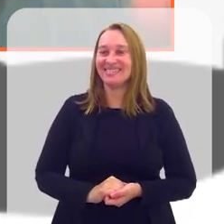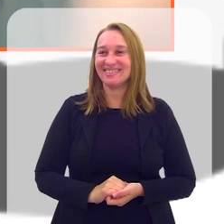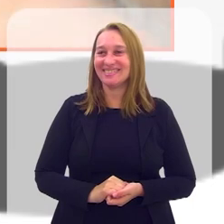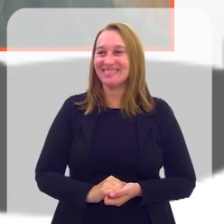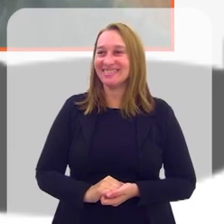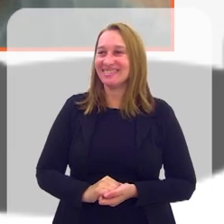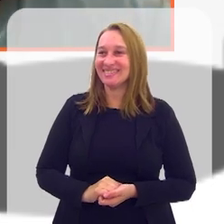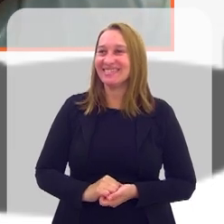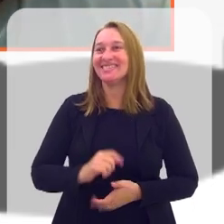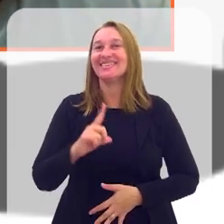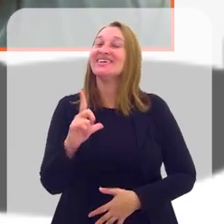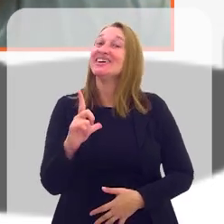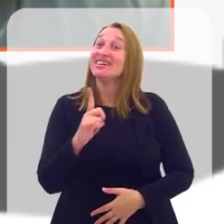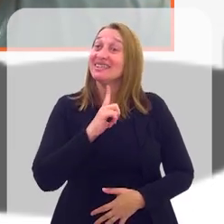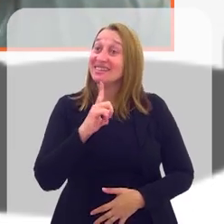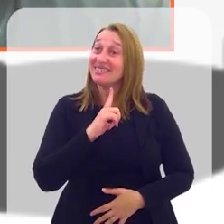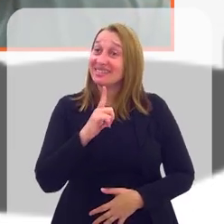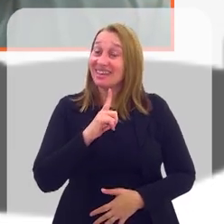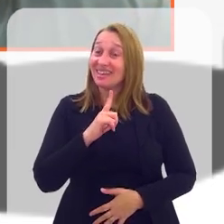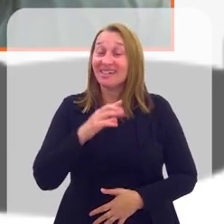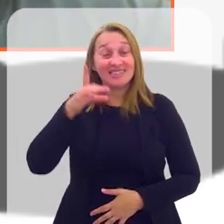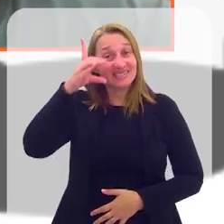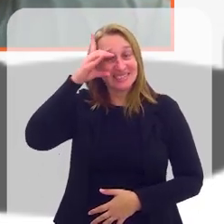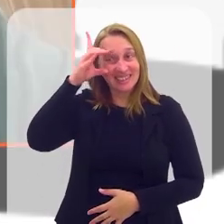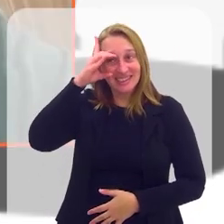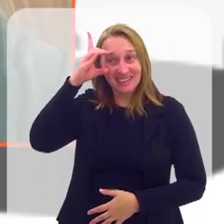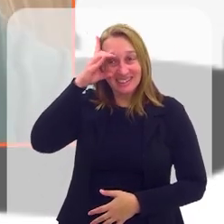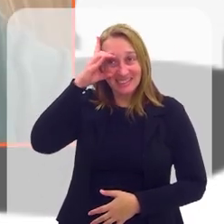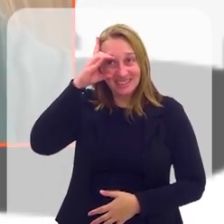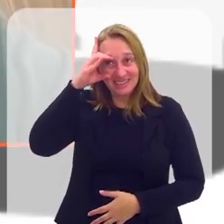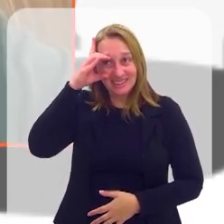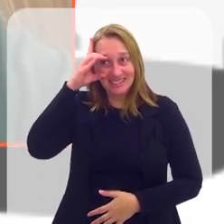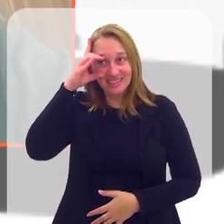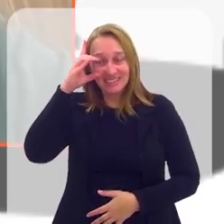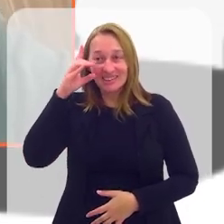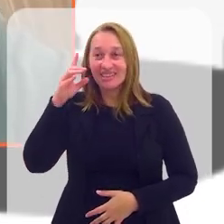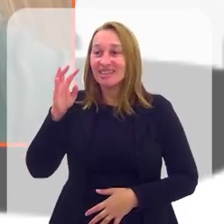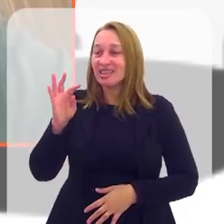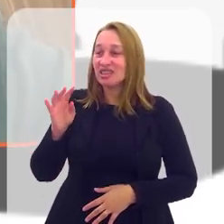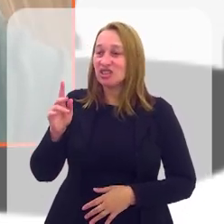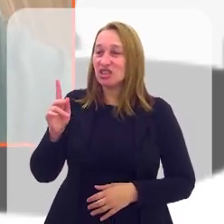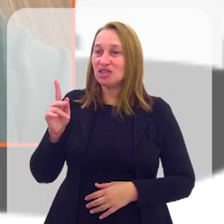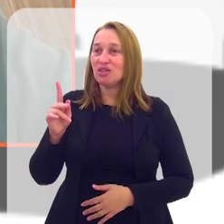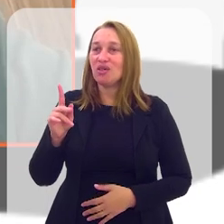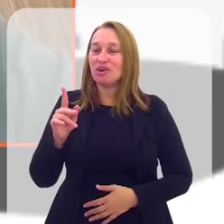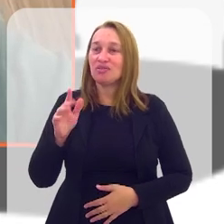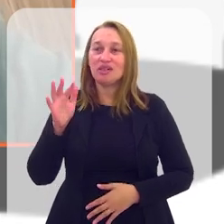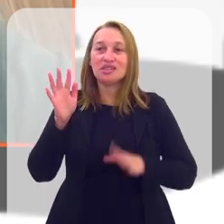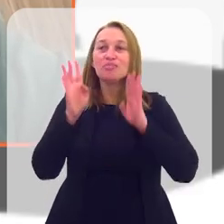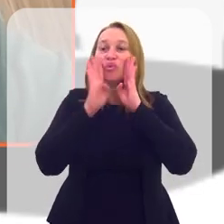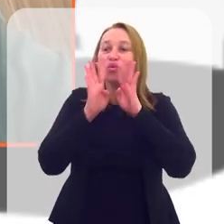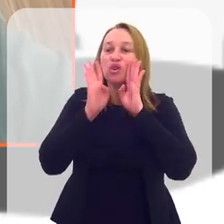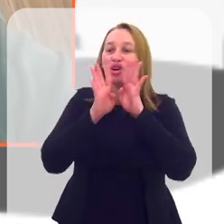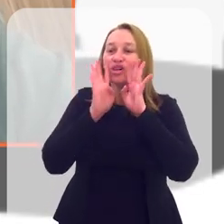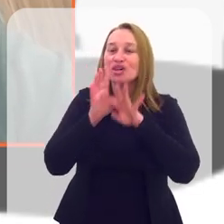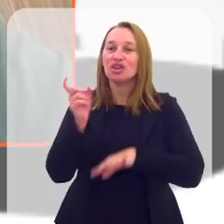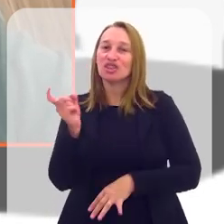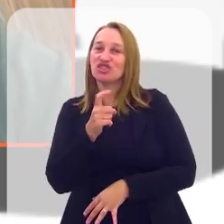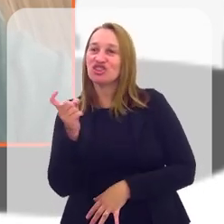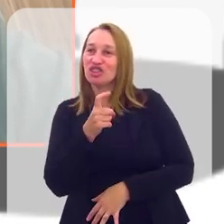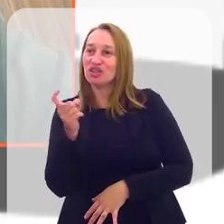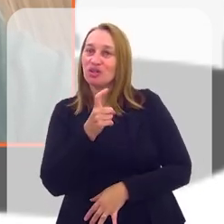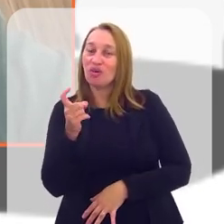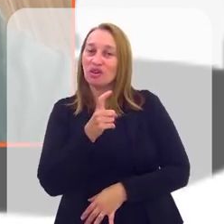Eu tenho eu tenho meu Instagram, Facebook, TikTok, Twitter, eu estou em todas as